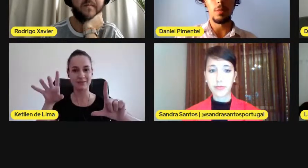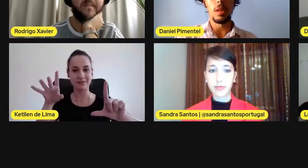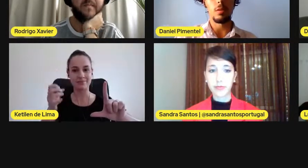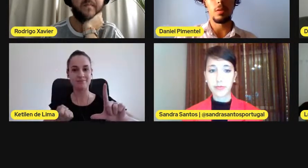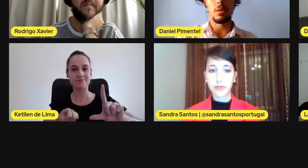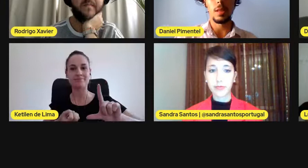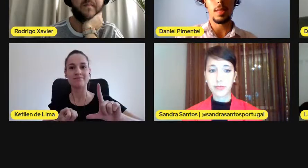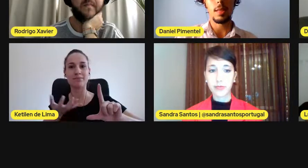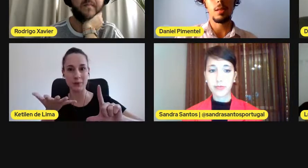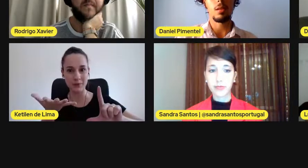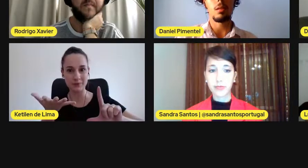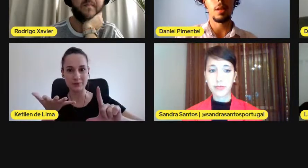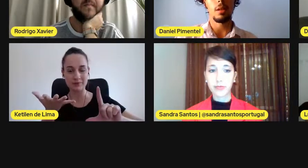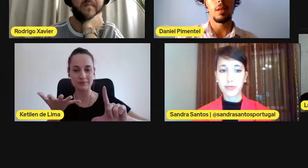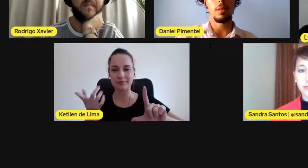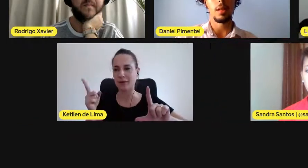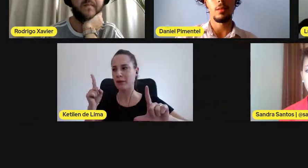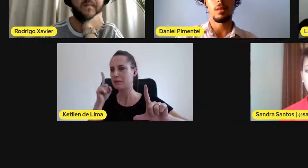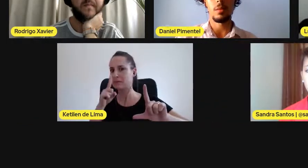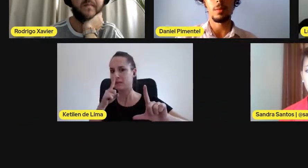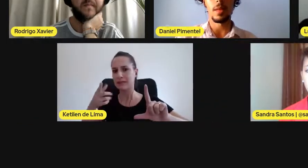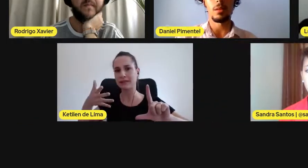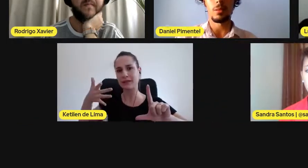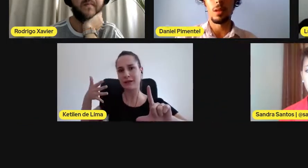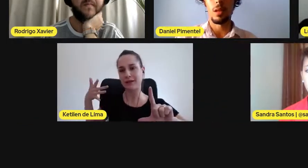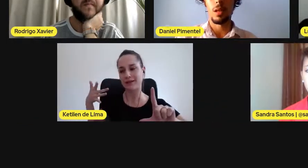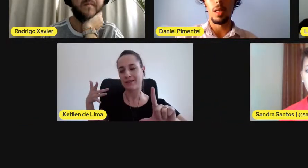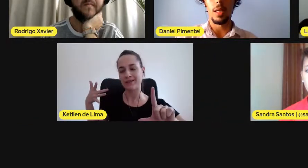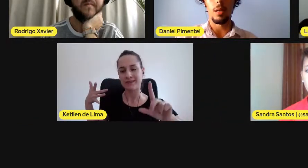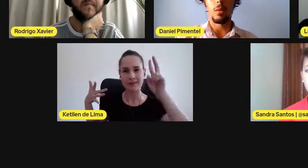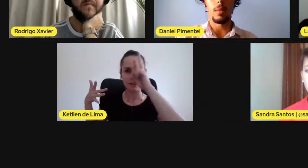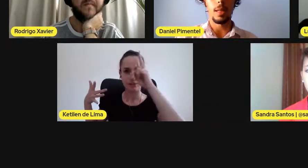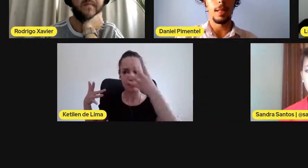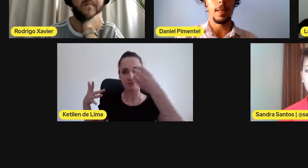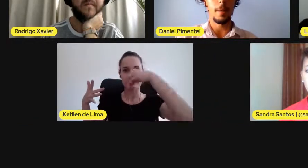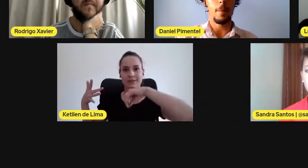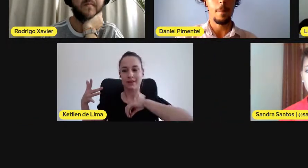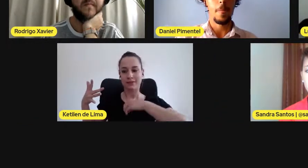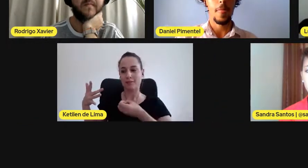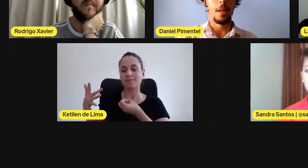todos esses mitos, todas essas histórias que eu tenho dentro de mim mesmo?